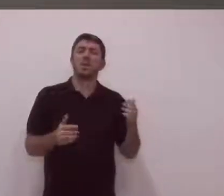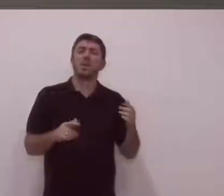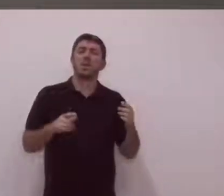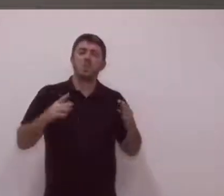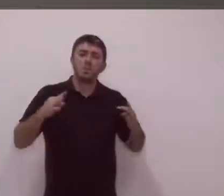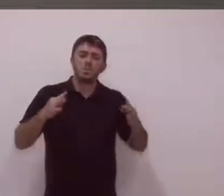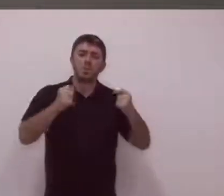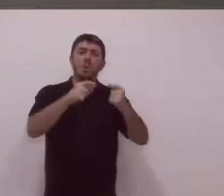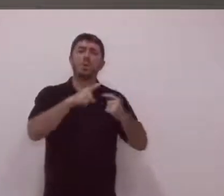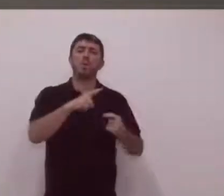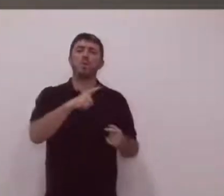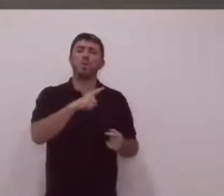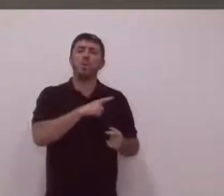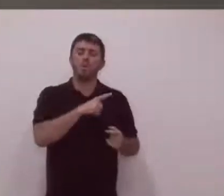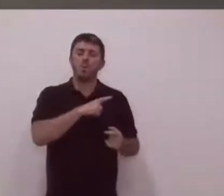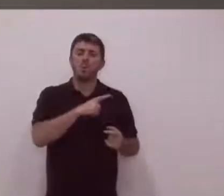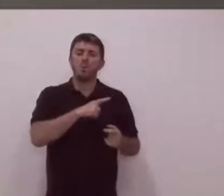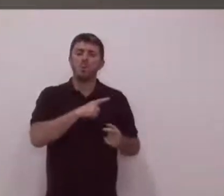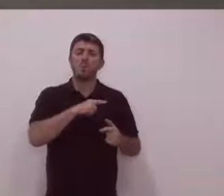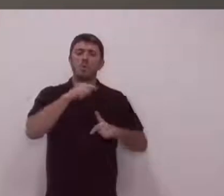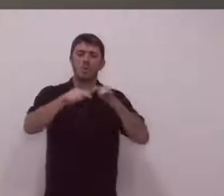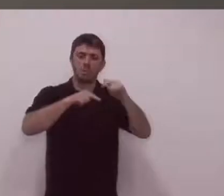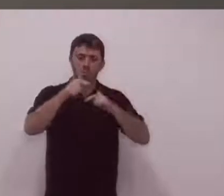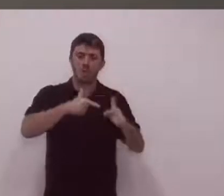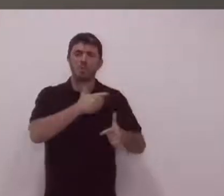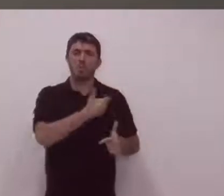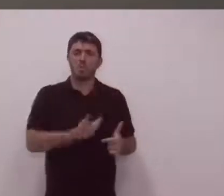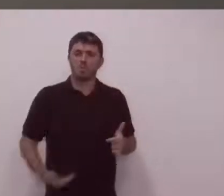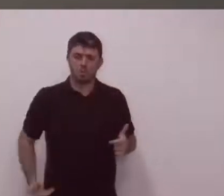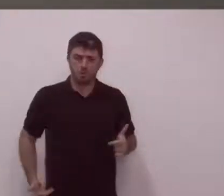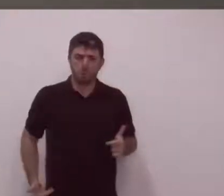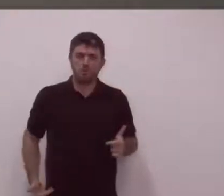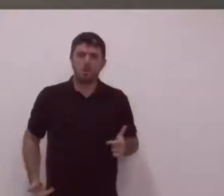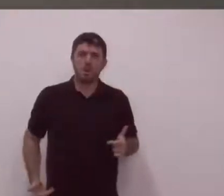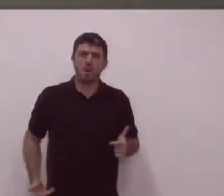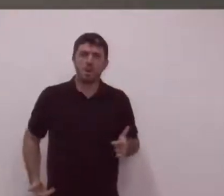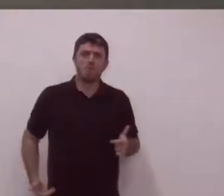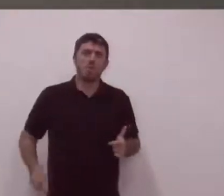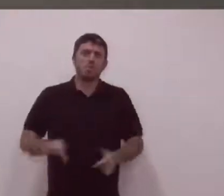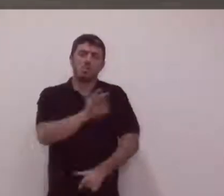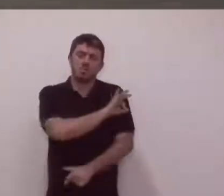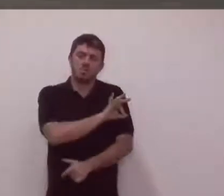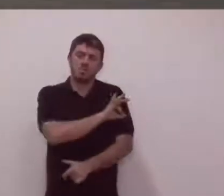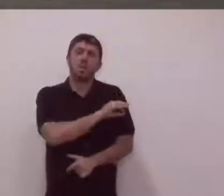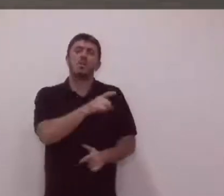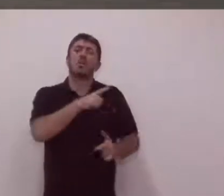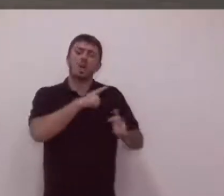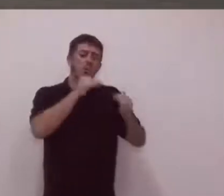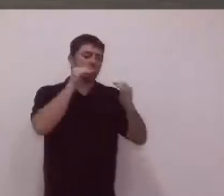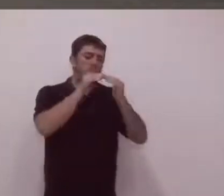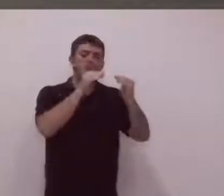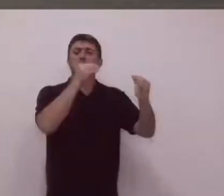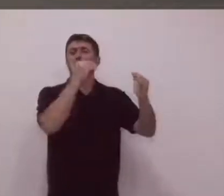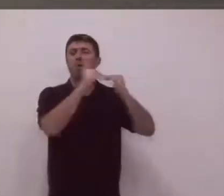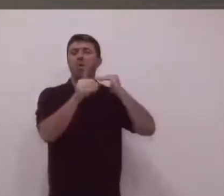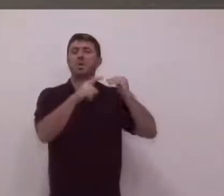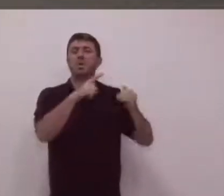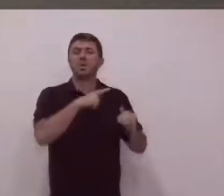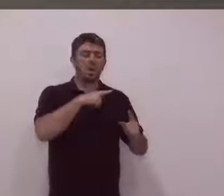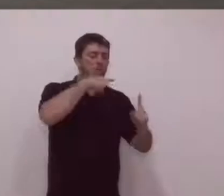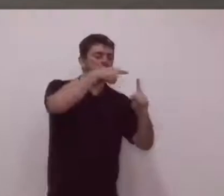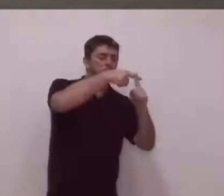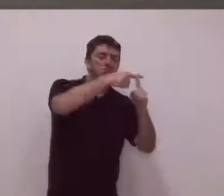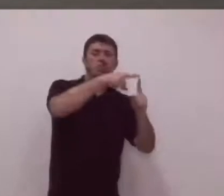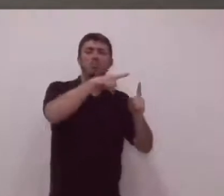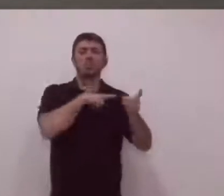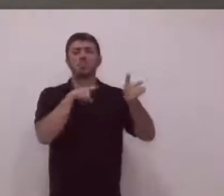governos há nenhum governo é perfeito e o governo atual não é diferente existem ações positivas sendo realizadas